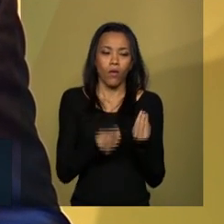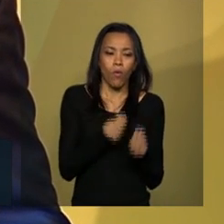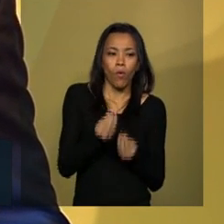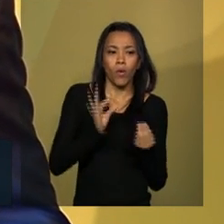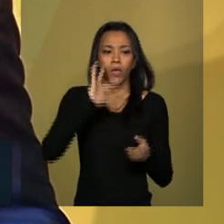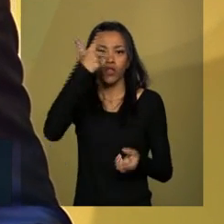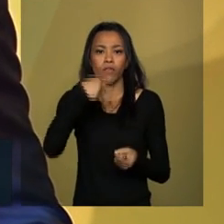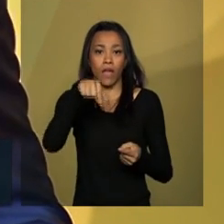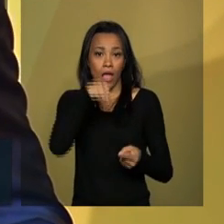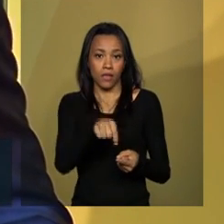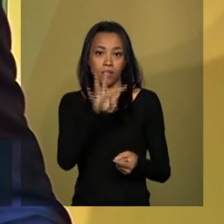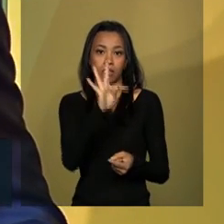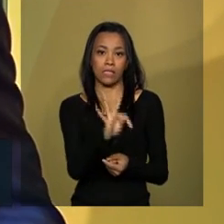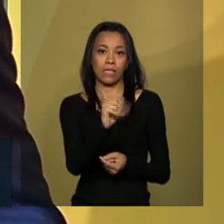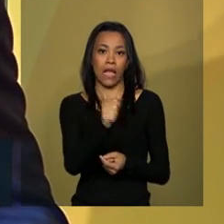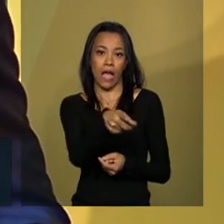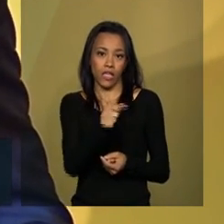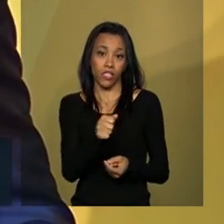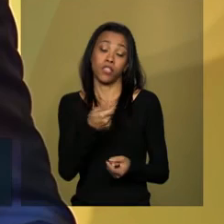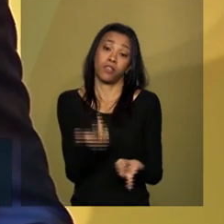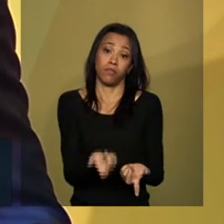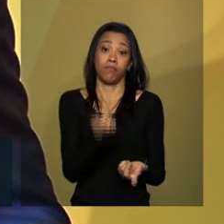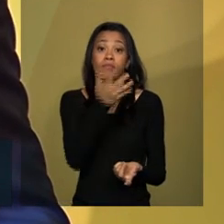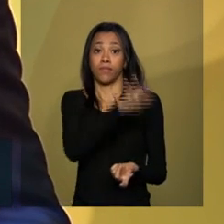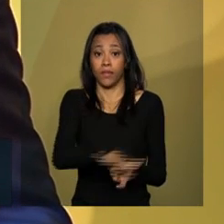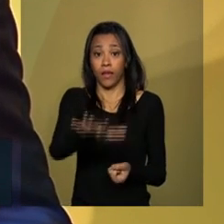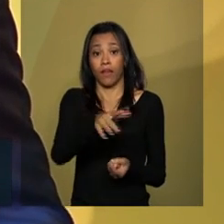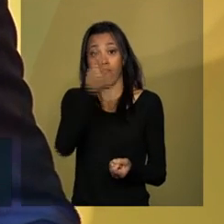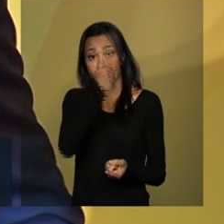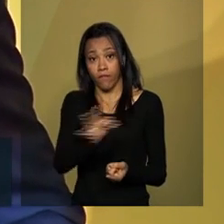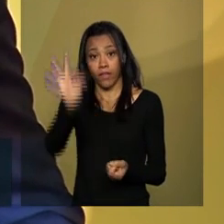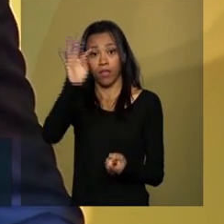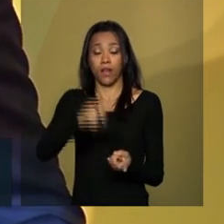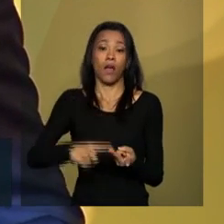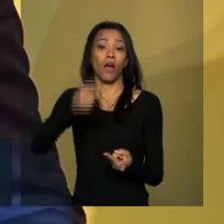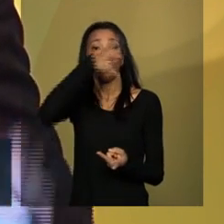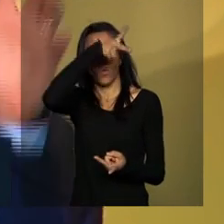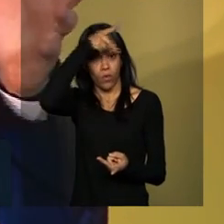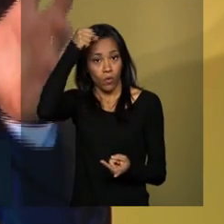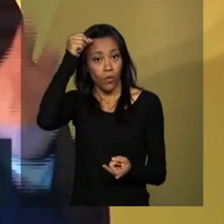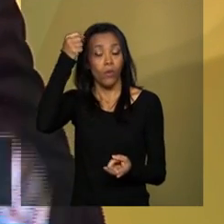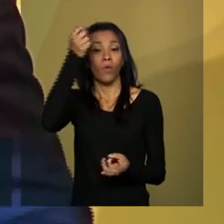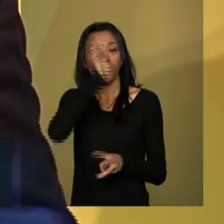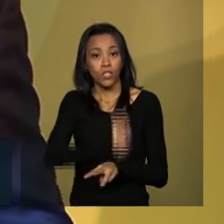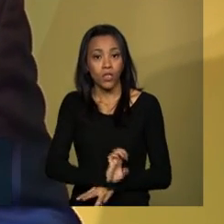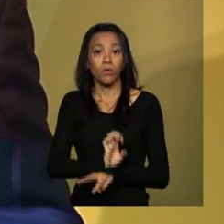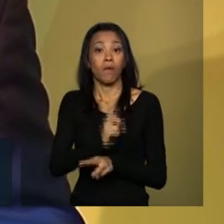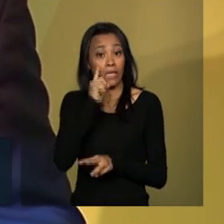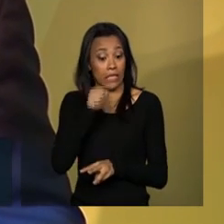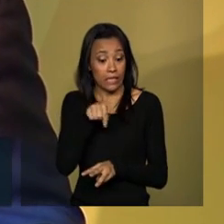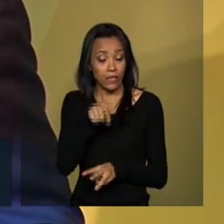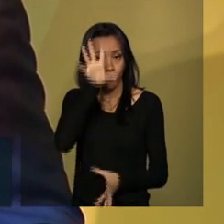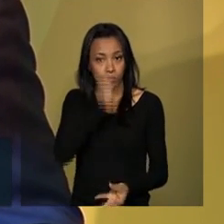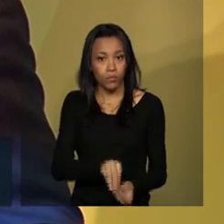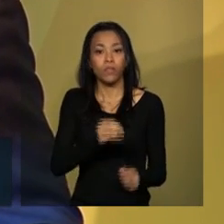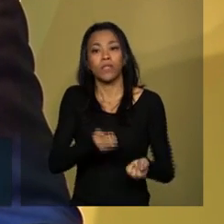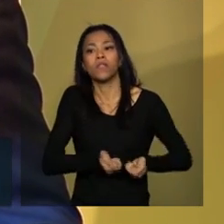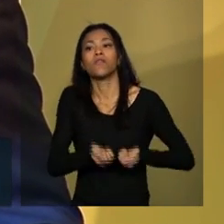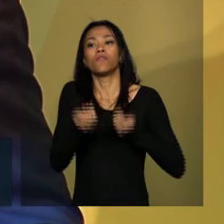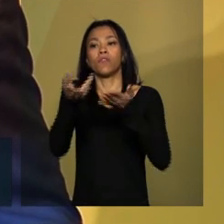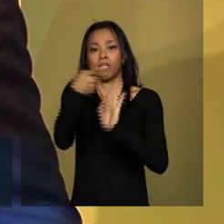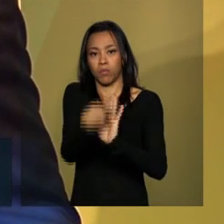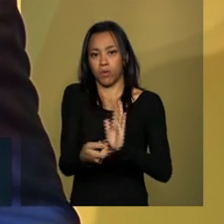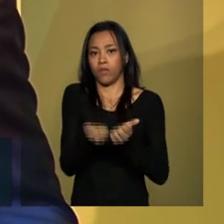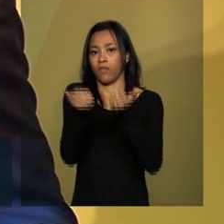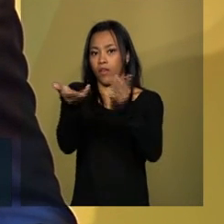tanto a nível federal quanto federal e estadual. Isso será enviado, provavelmente, ao Congresso para no segundo semestre, depois nossa